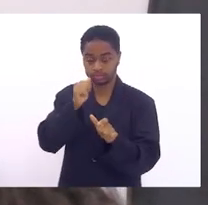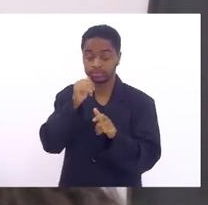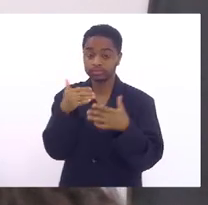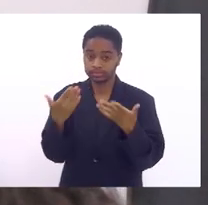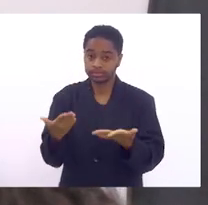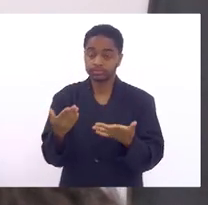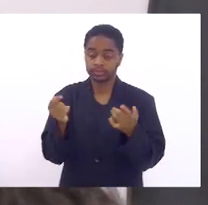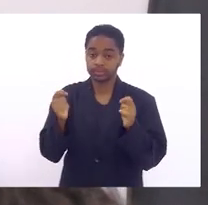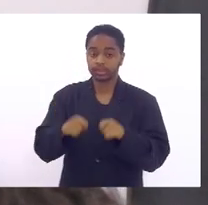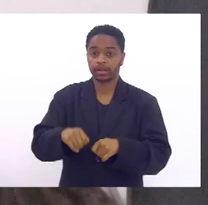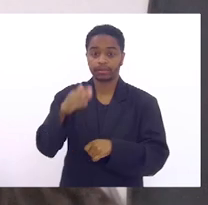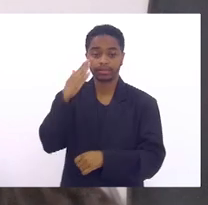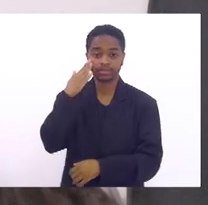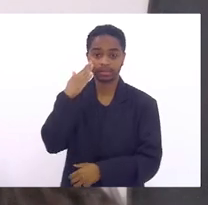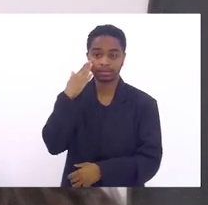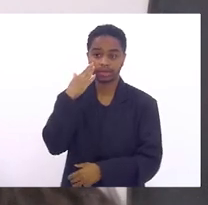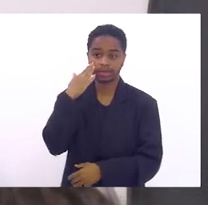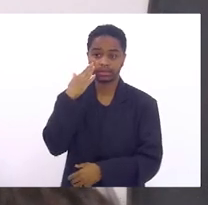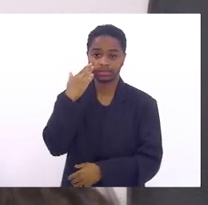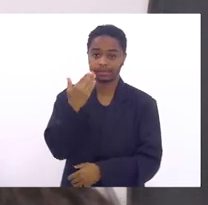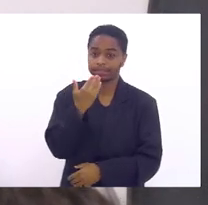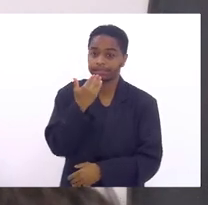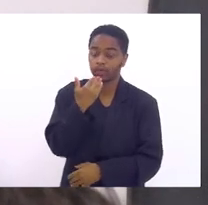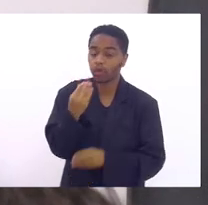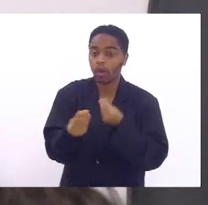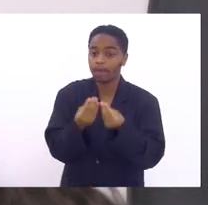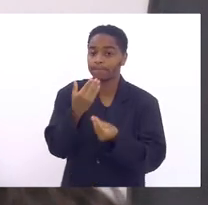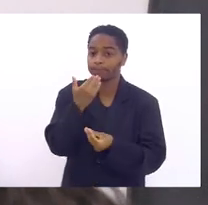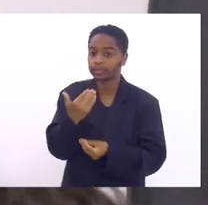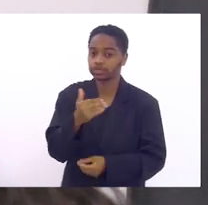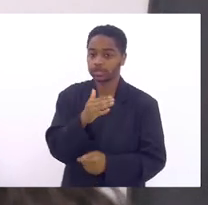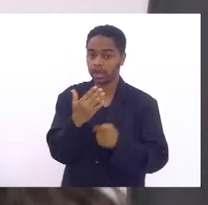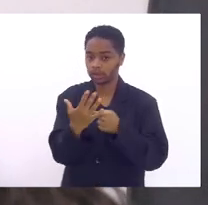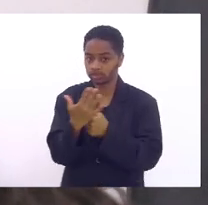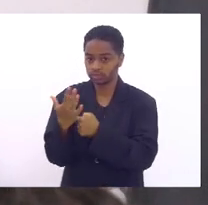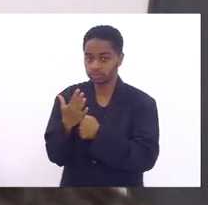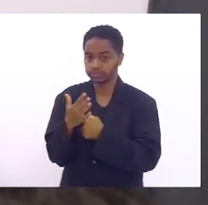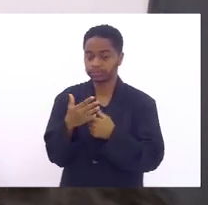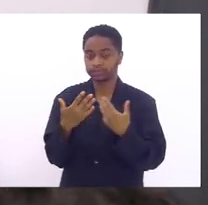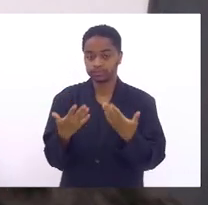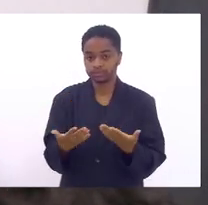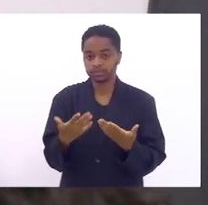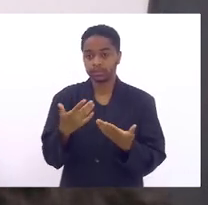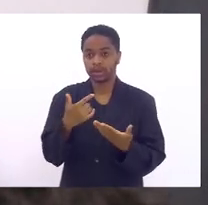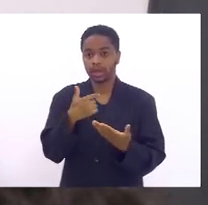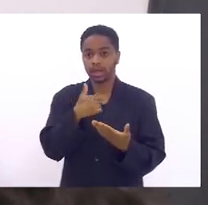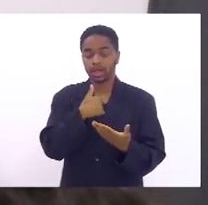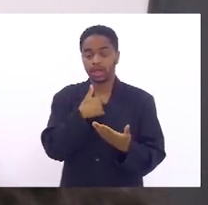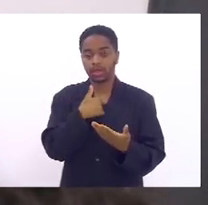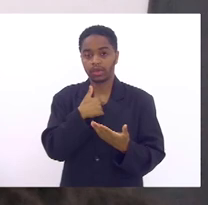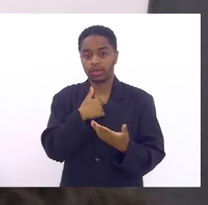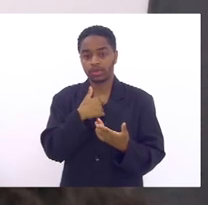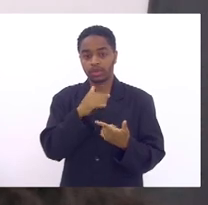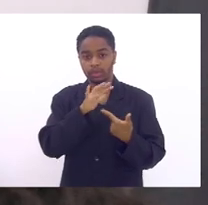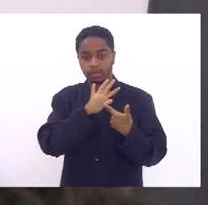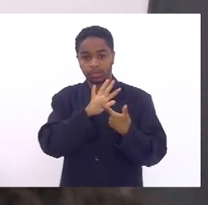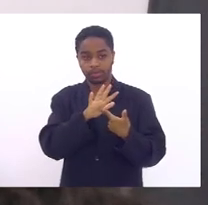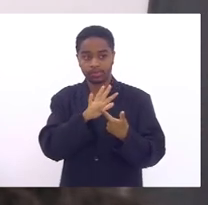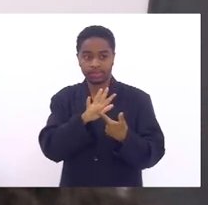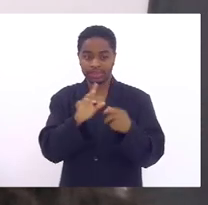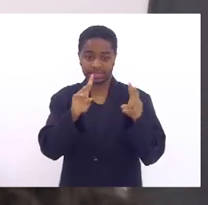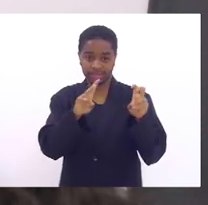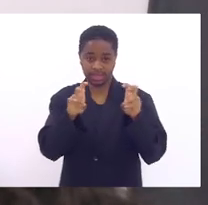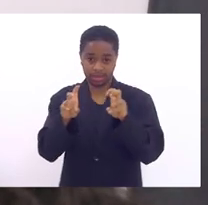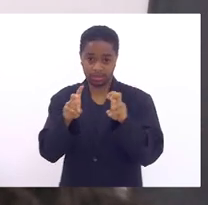podem saber pedir ajuda né e assim ratificando eh o assunto né tô falando muito da parte assim da da